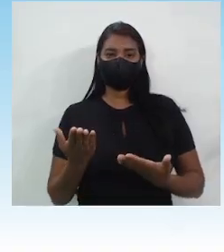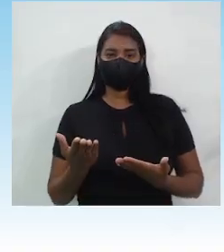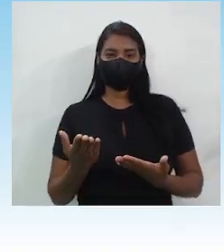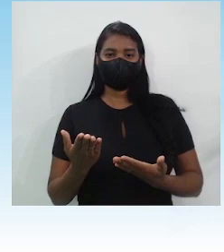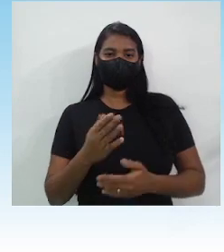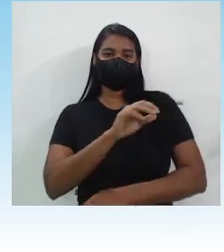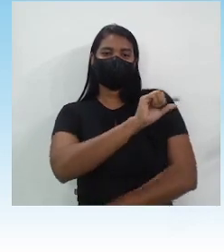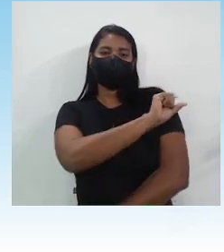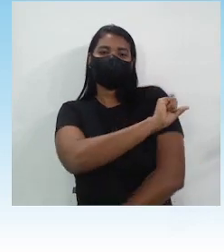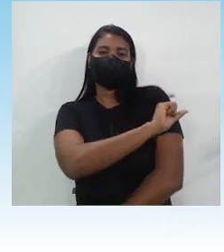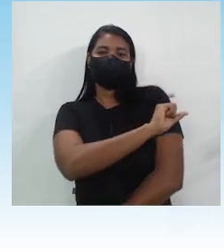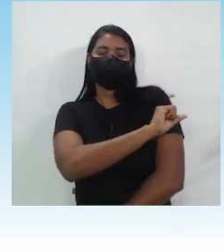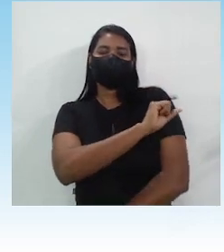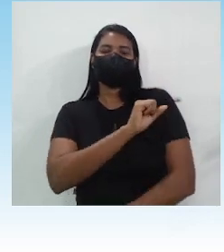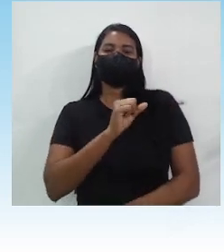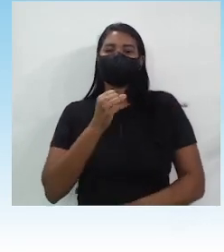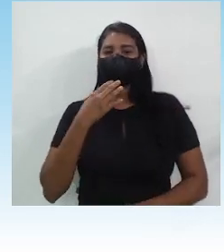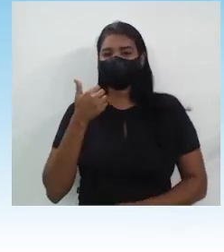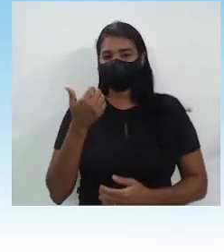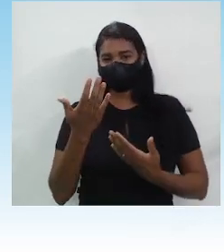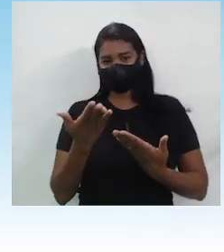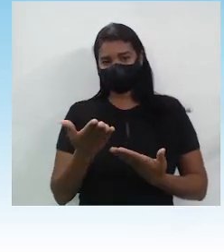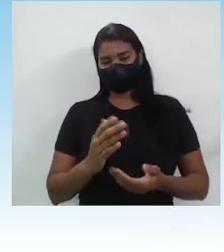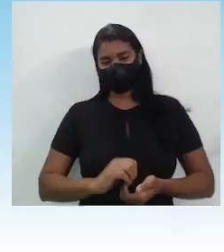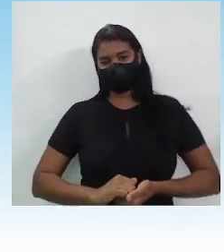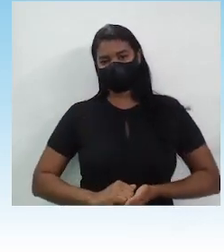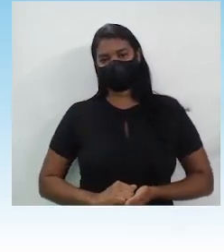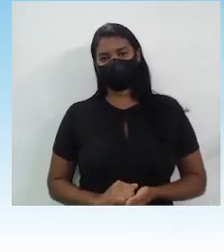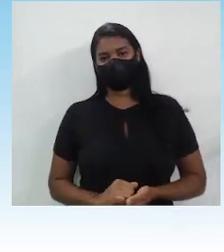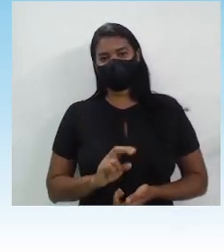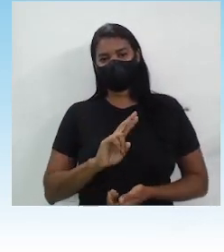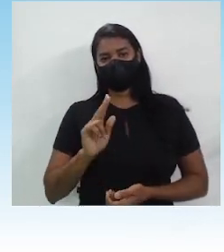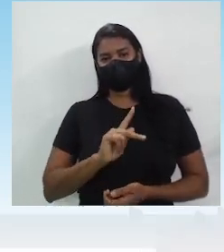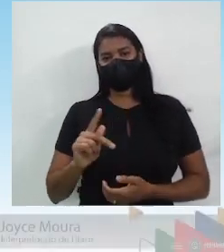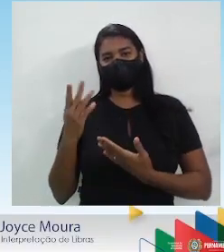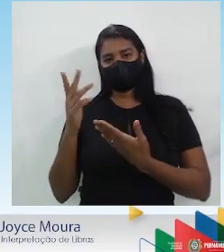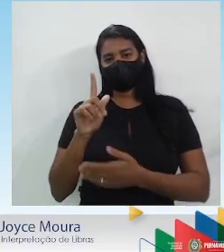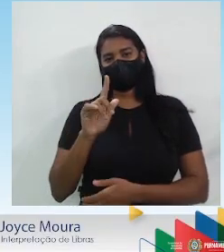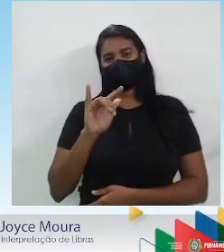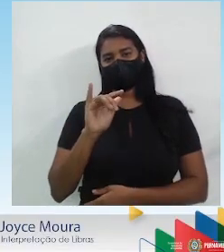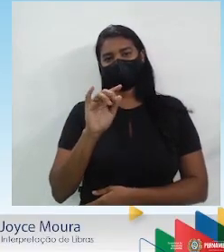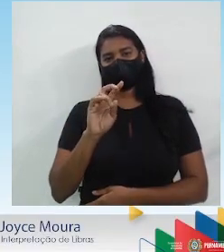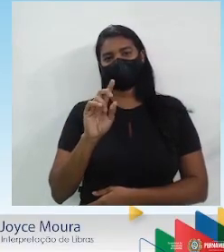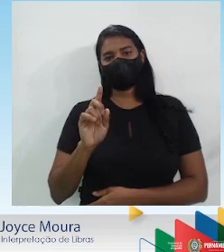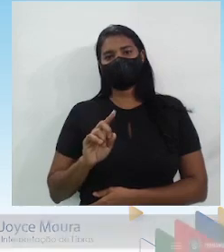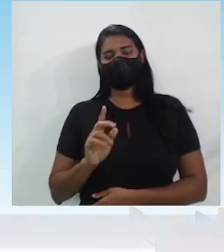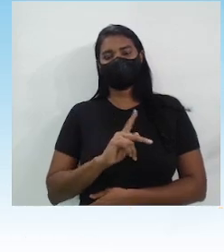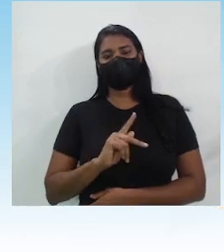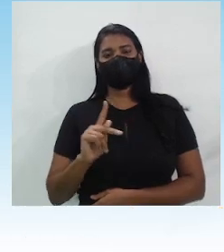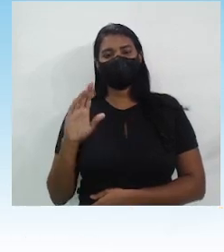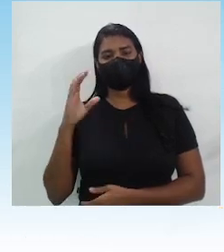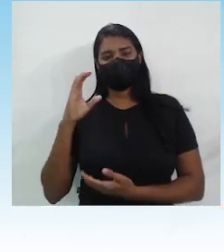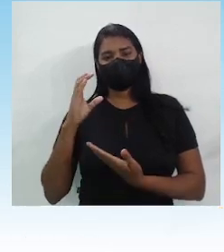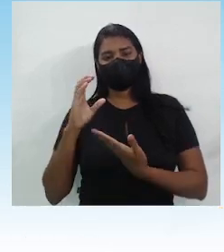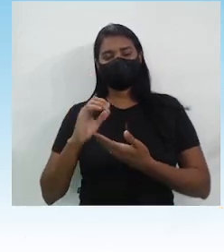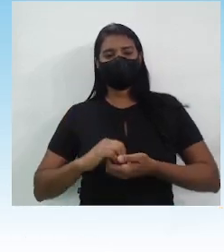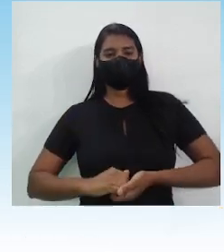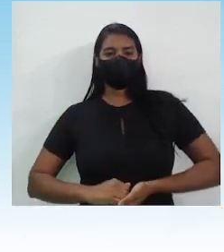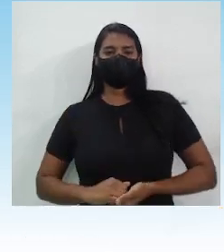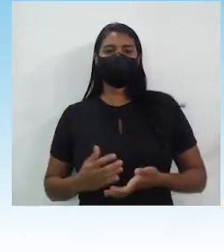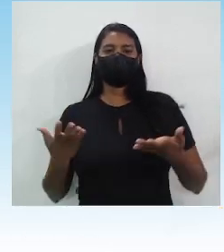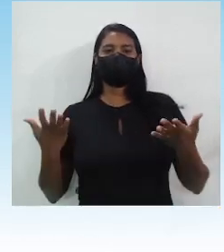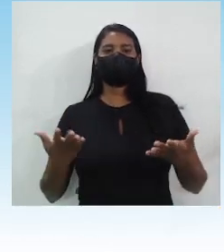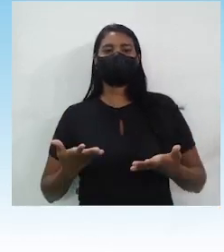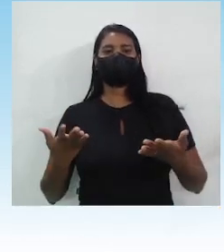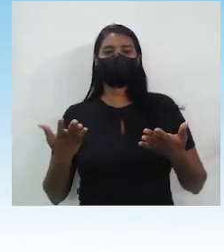aí, galerinha do oitavo ano, tudo bem com vocês? Meu nome é Ives Fernando, eu sou professor de ciências e